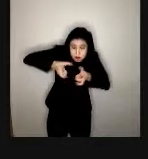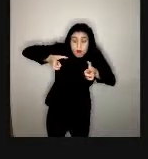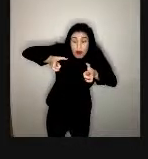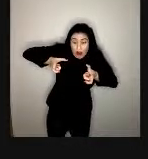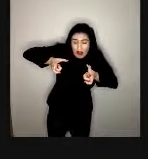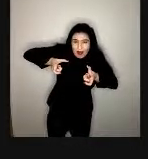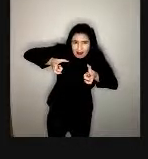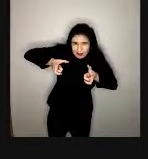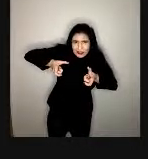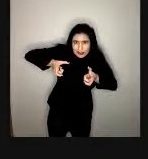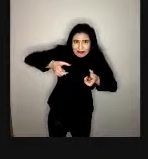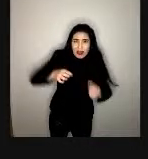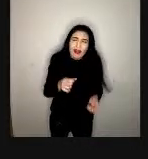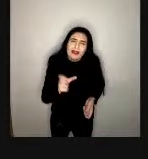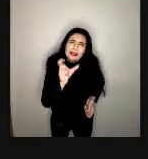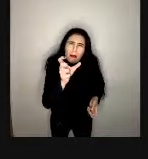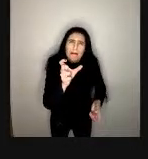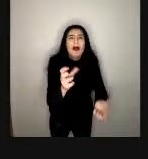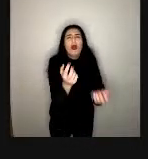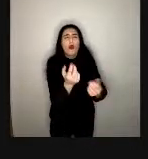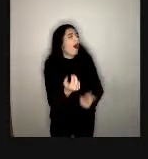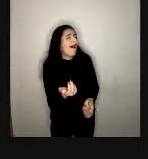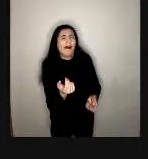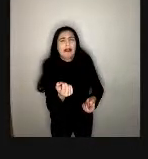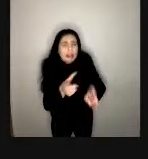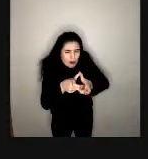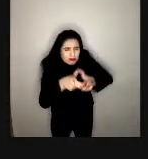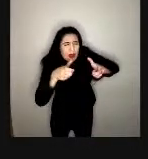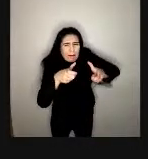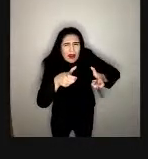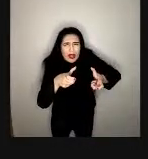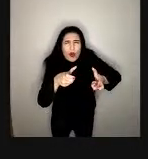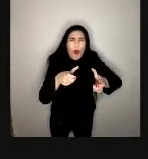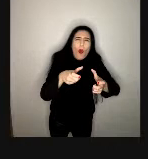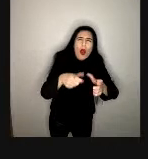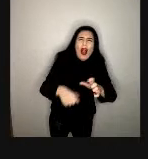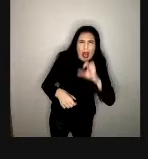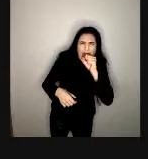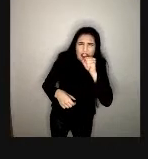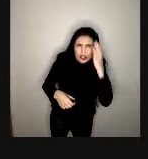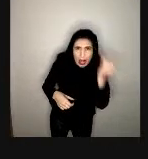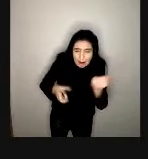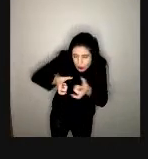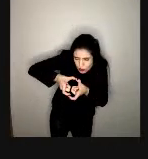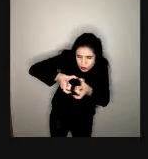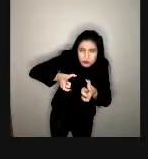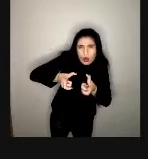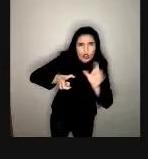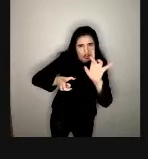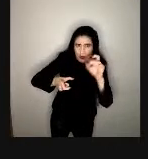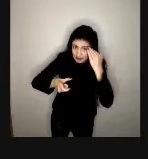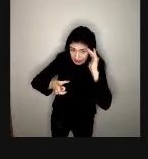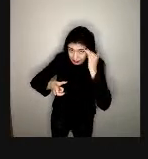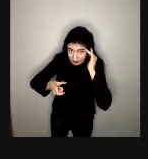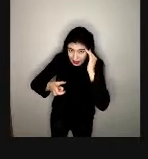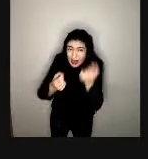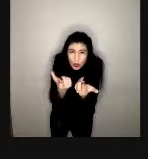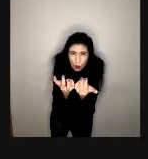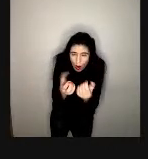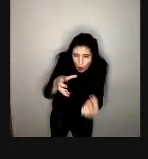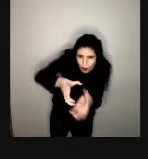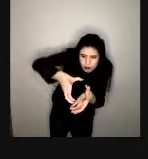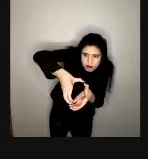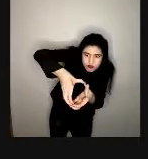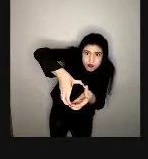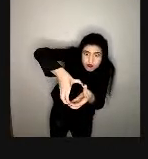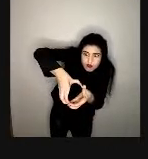uma detecção tardia e não uma detecção precoce. Ela tem que fazer o exame de imagem dela para ela conseguir detectar